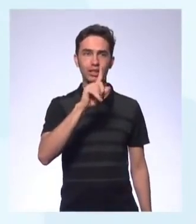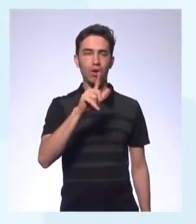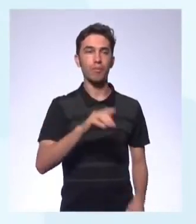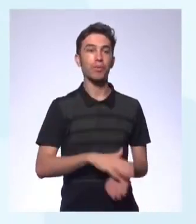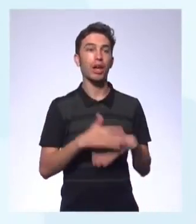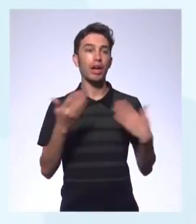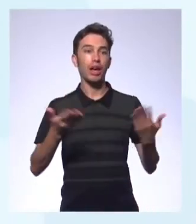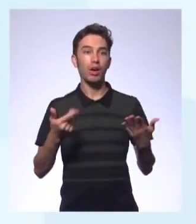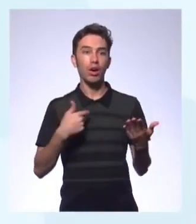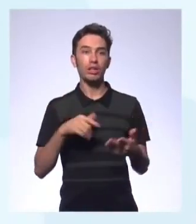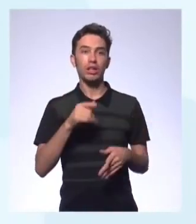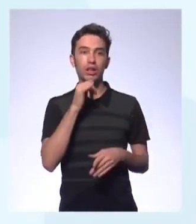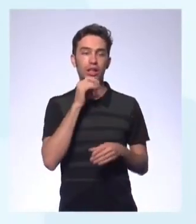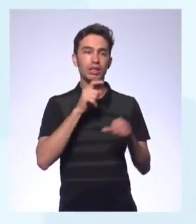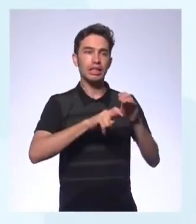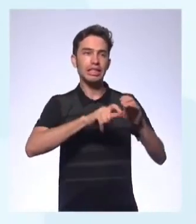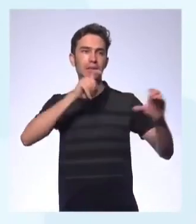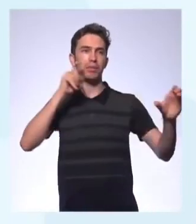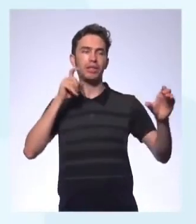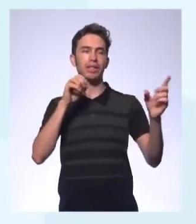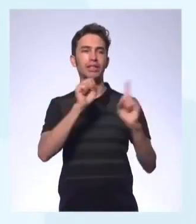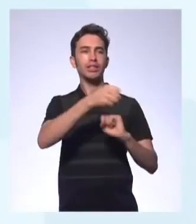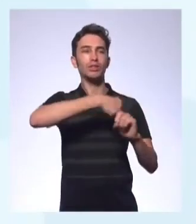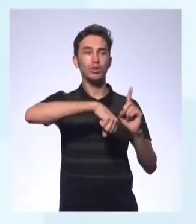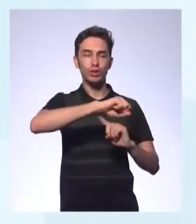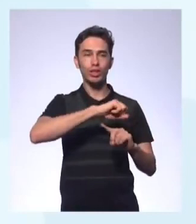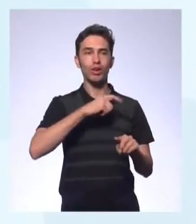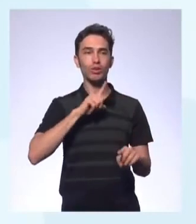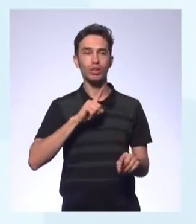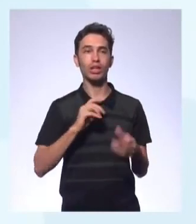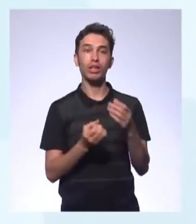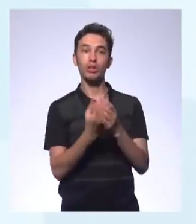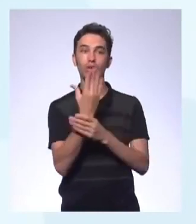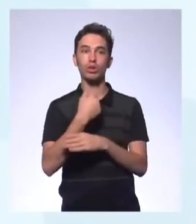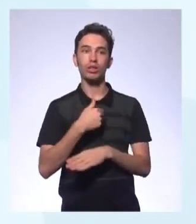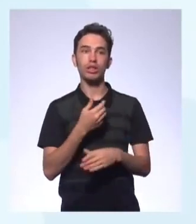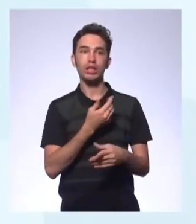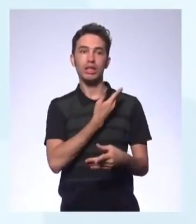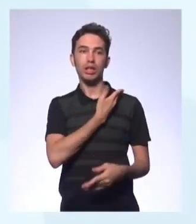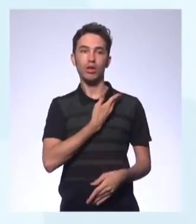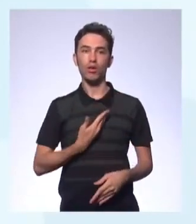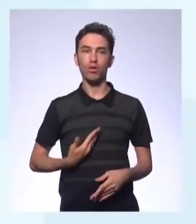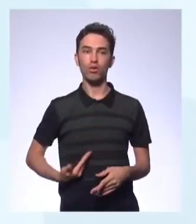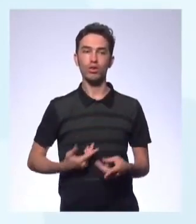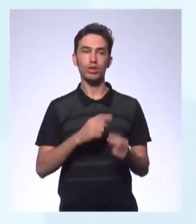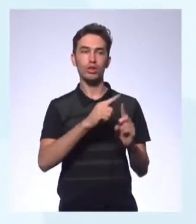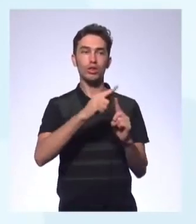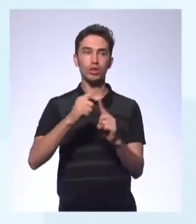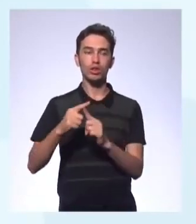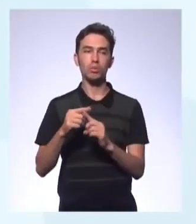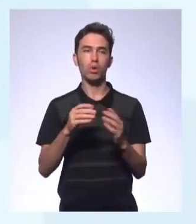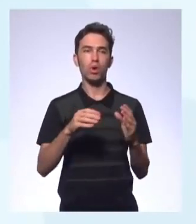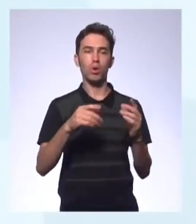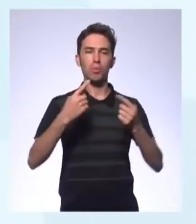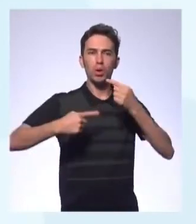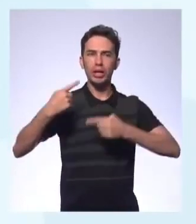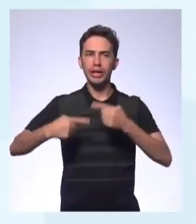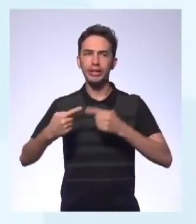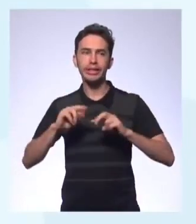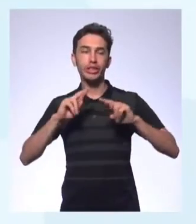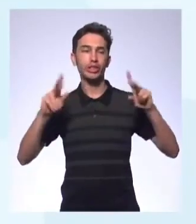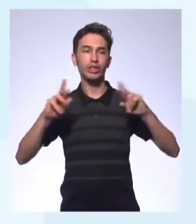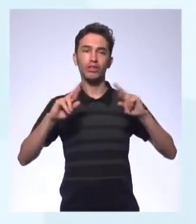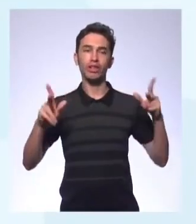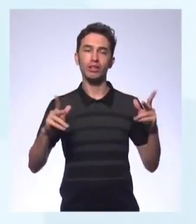social. E surgiram novas formas de organização política e econômica, que entre os séculos IX e XII constituíram o